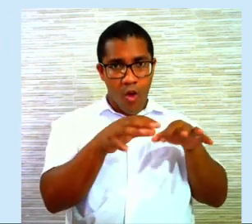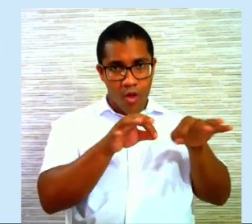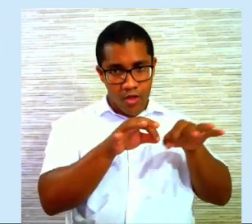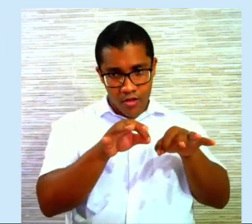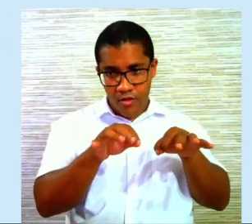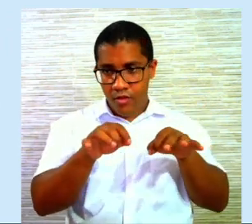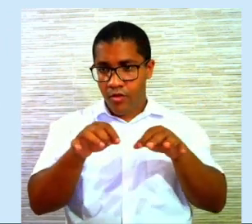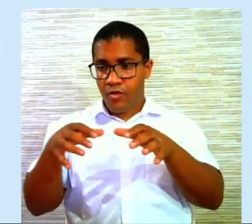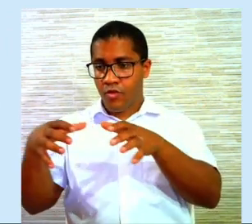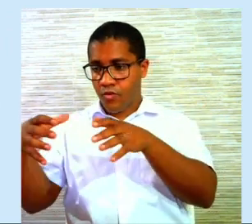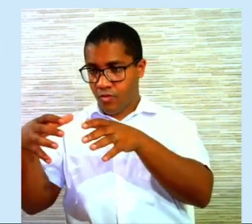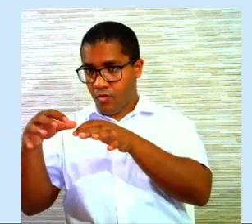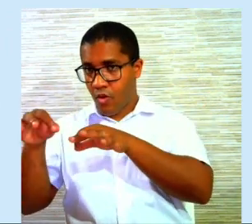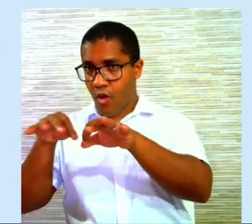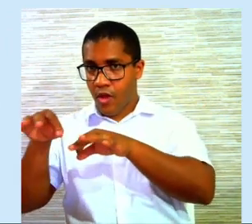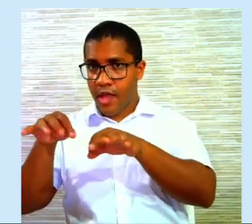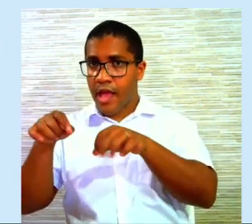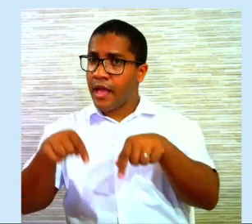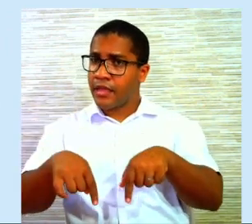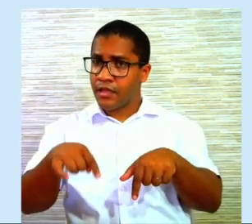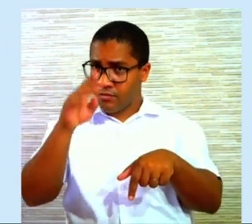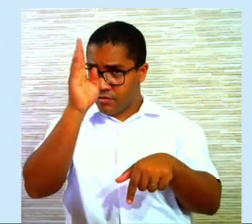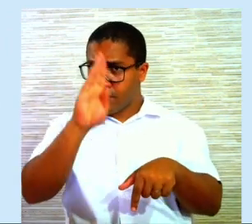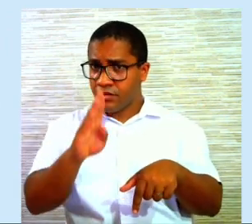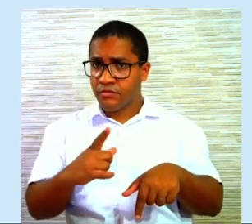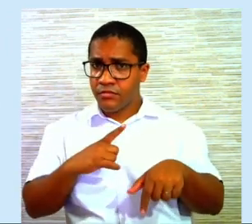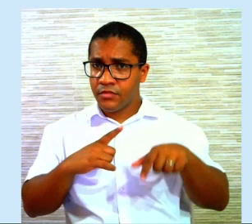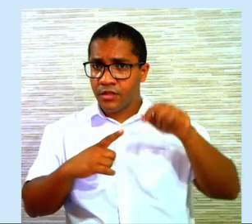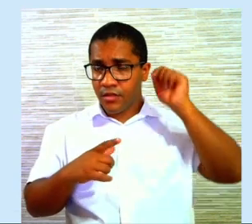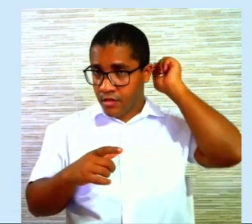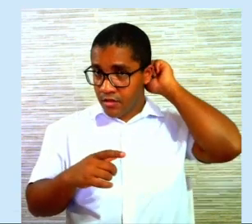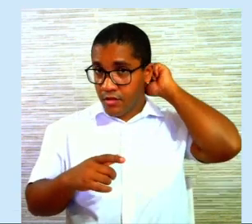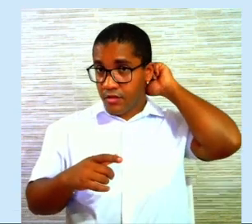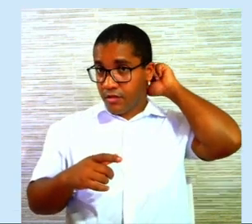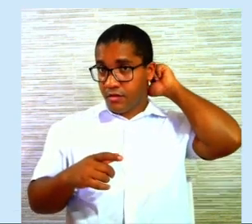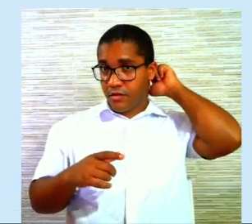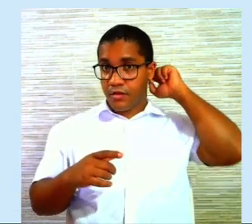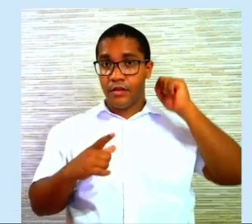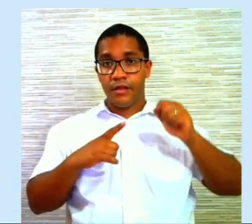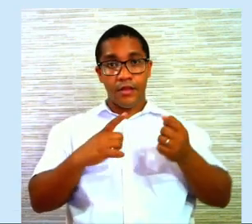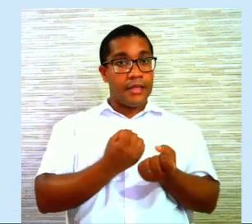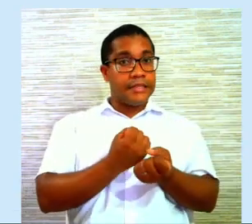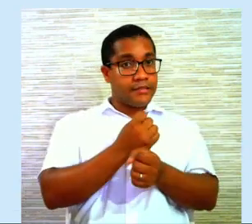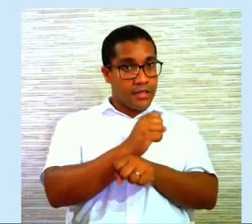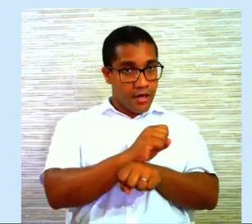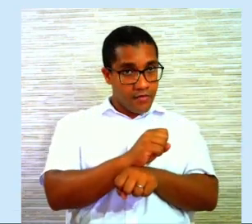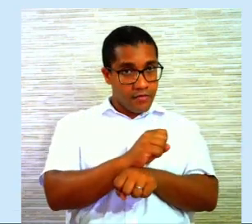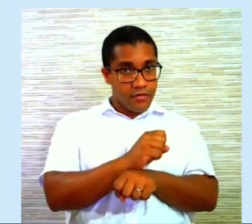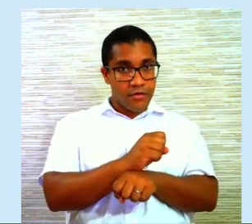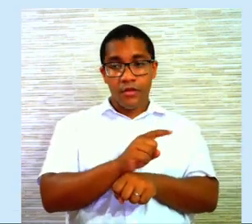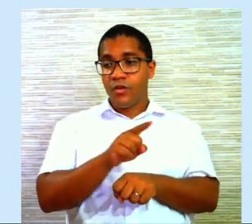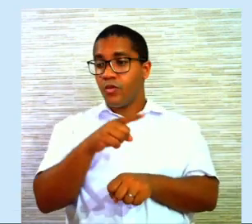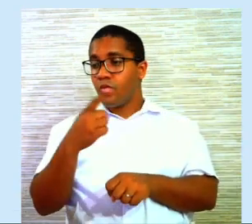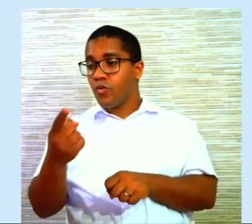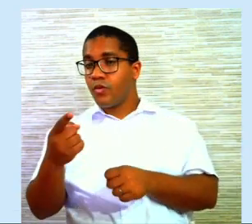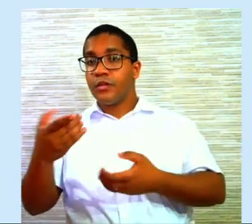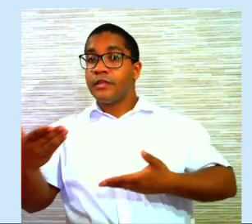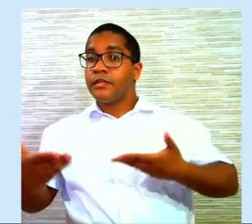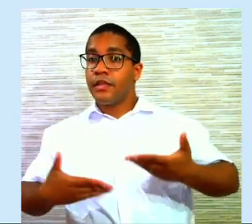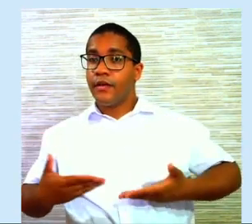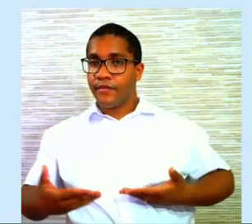adaptados no Brasil para a realidade brasileira, o sistema de escravidão e o sistema de